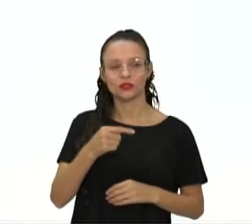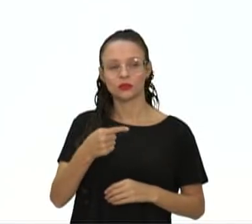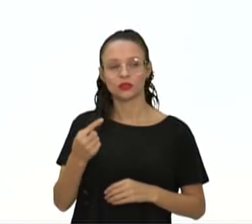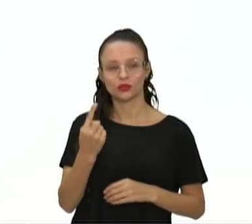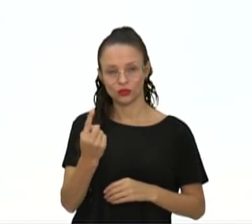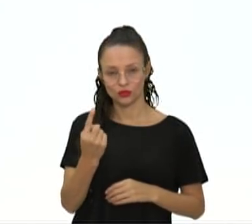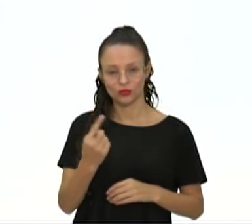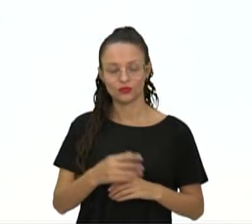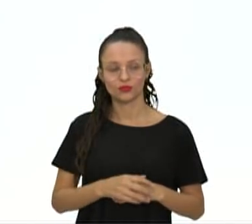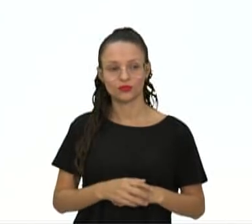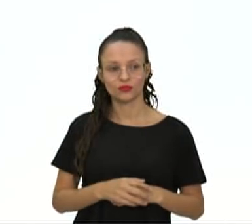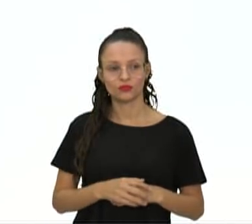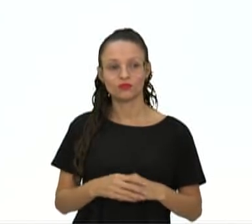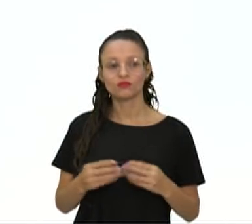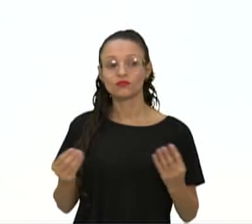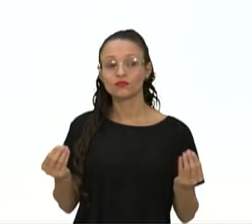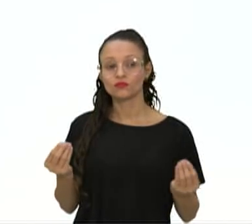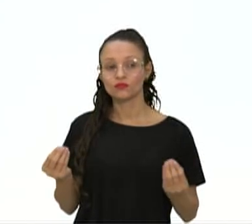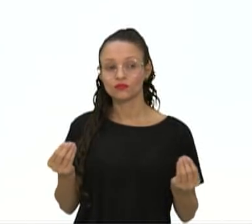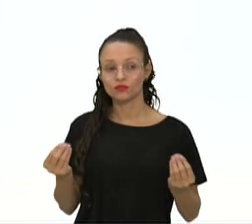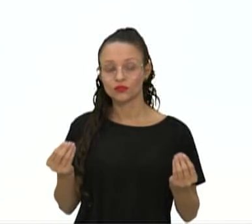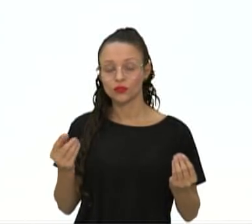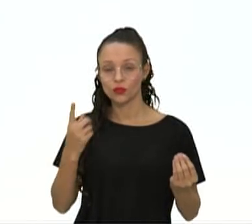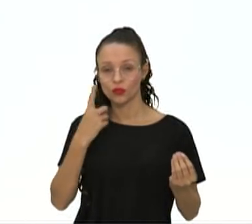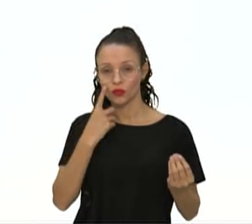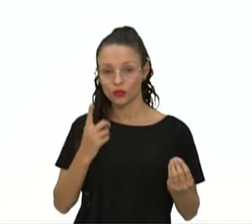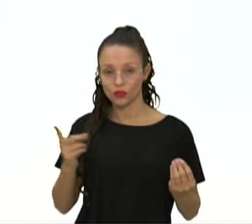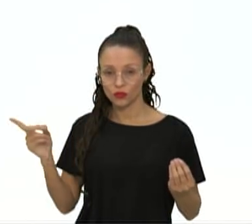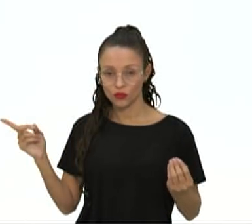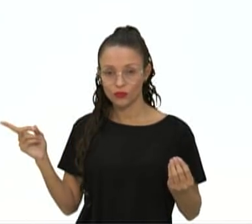quadrado. Caiu aonde? Caiu num produto notável.